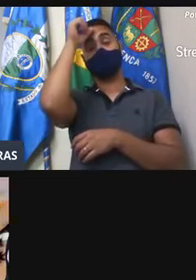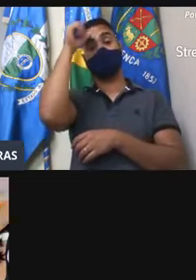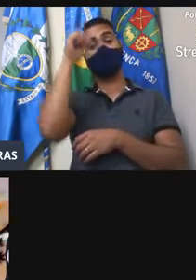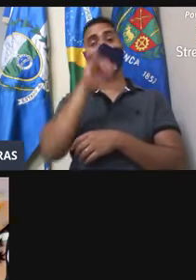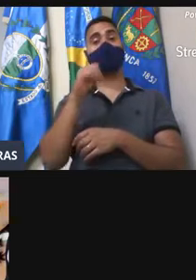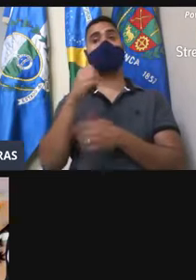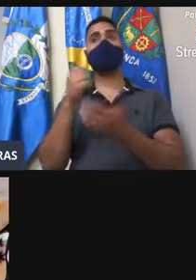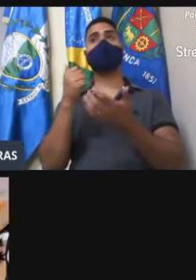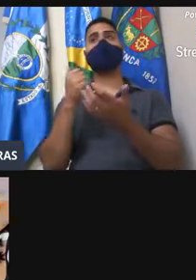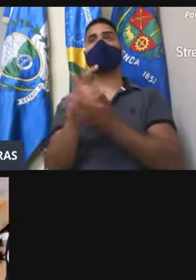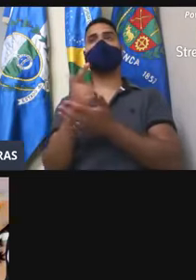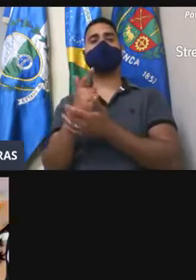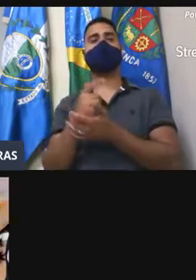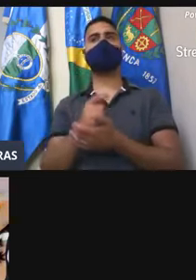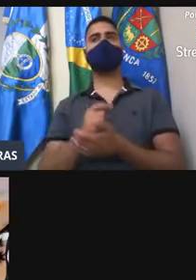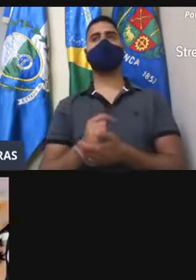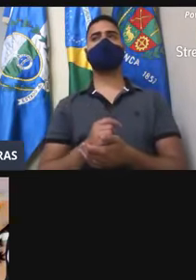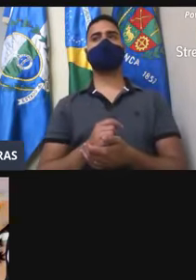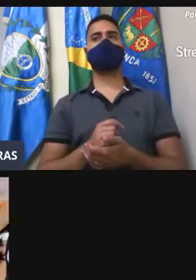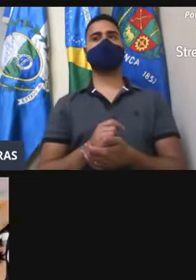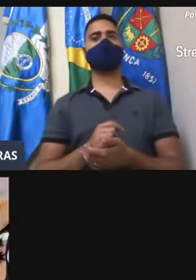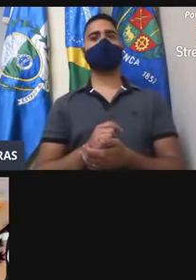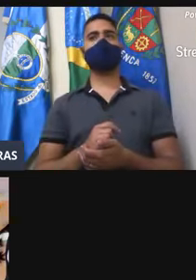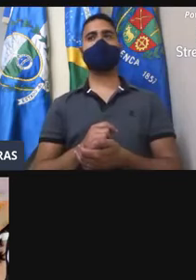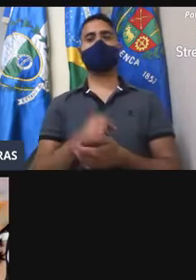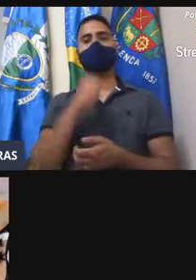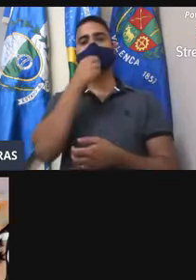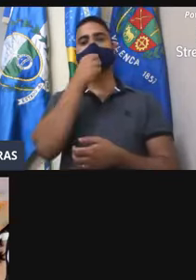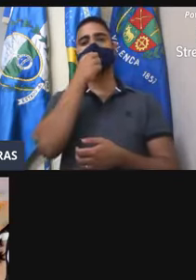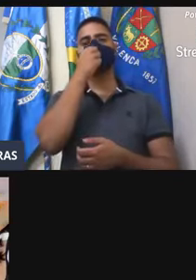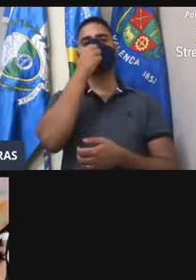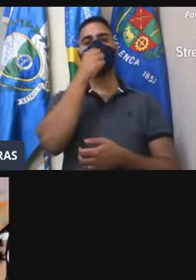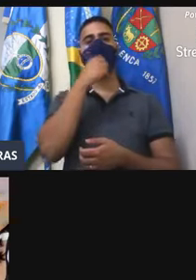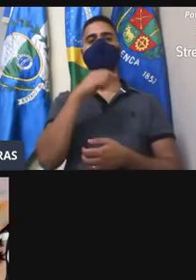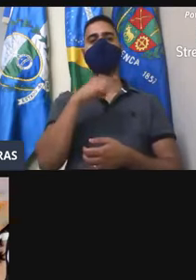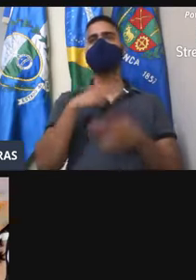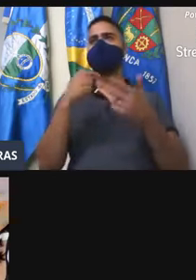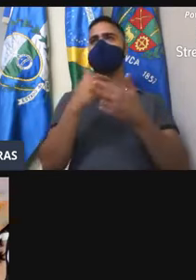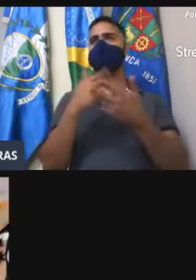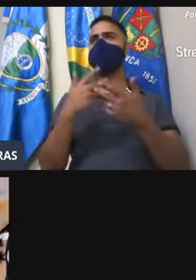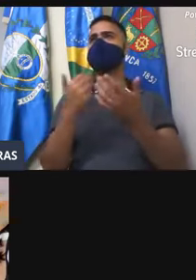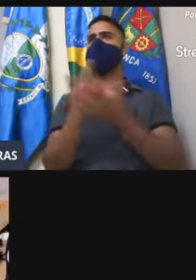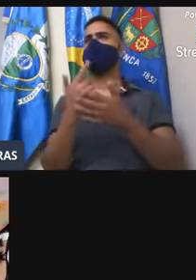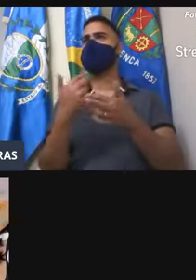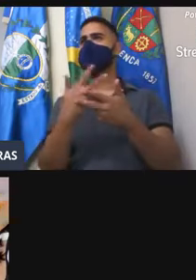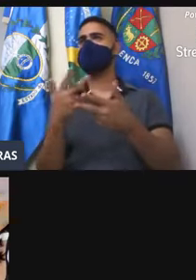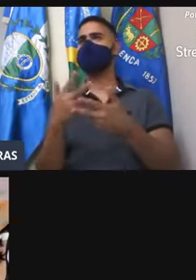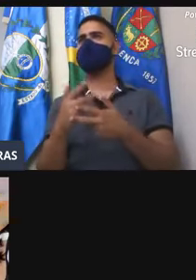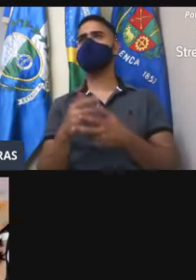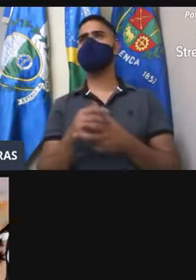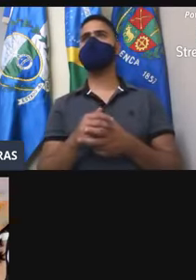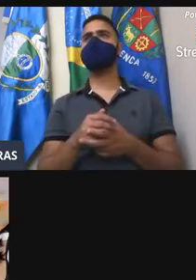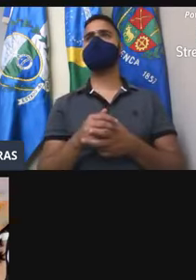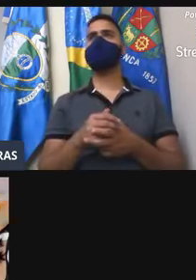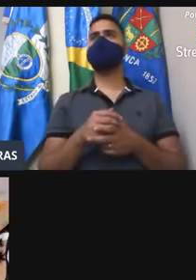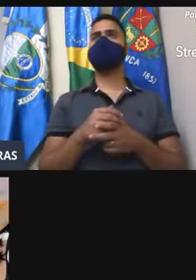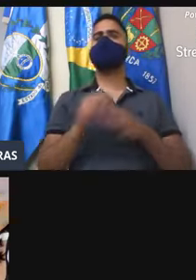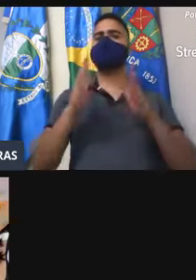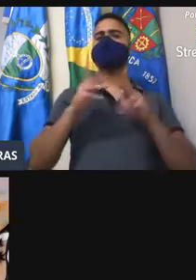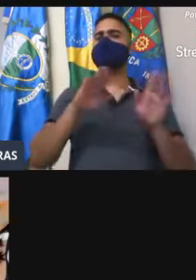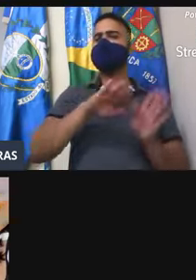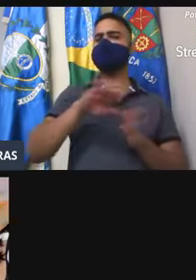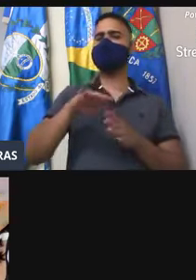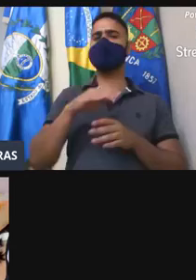comprasse um podão, uma trituradora de galhos, um trator, uma trituradora de entulho, você